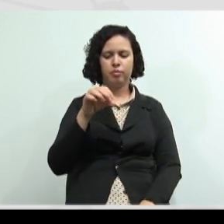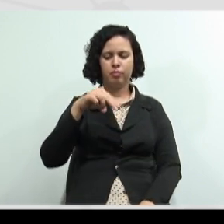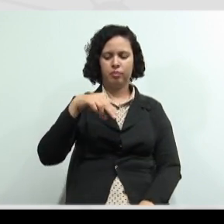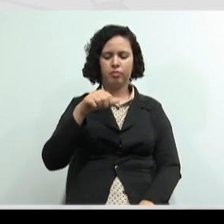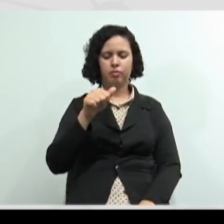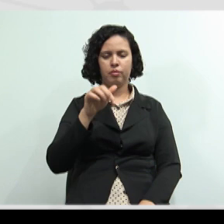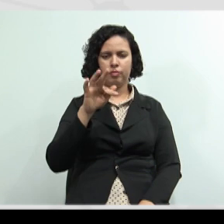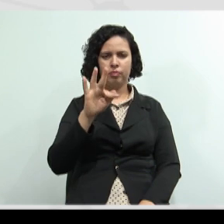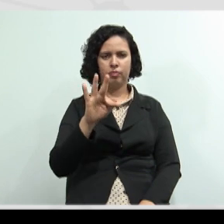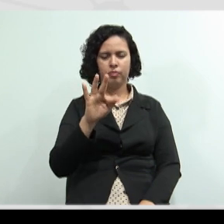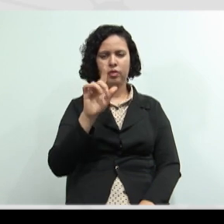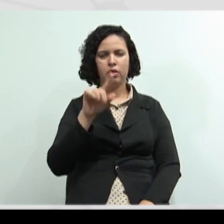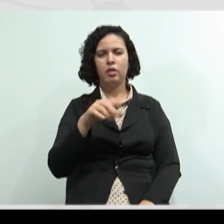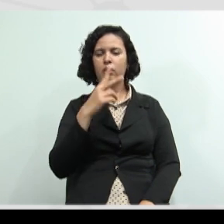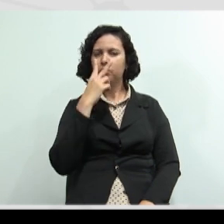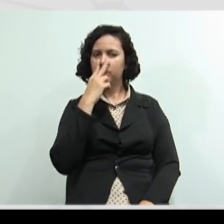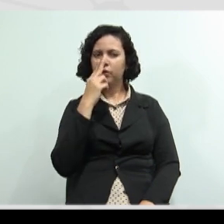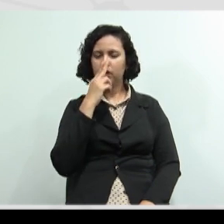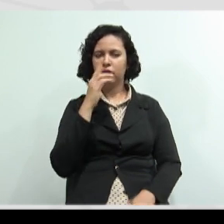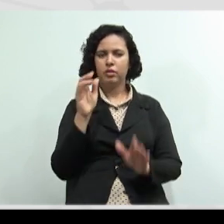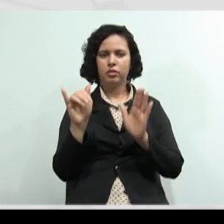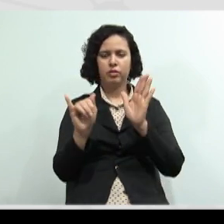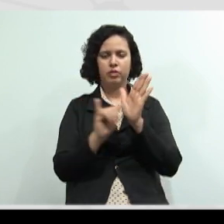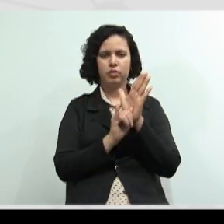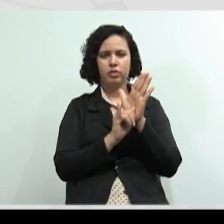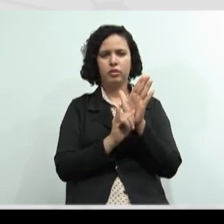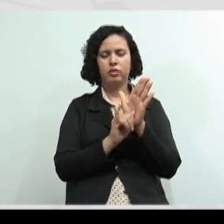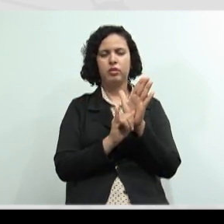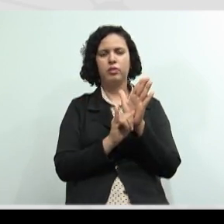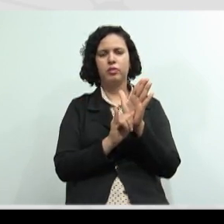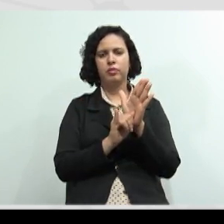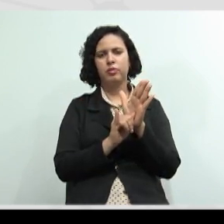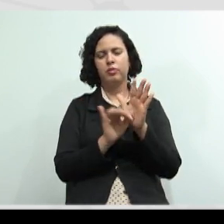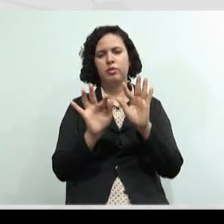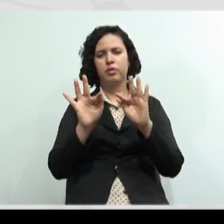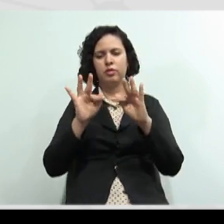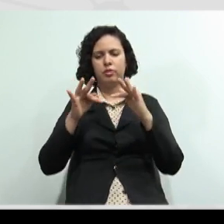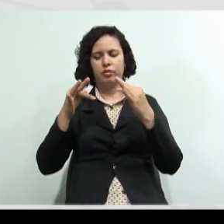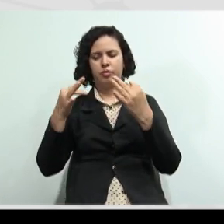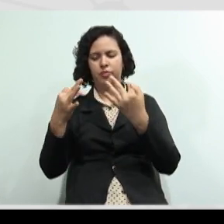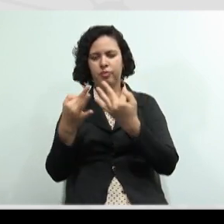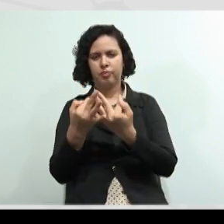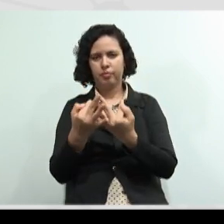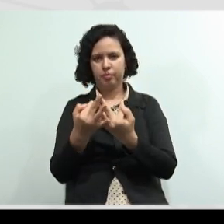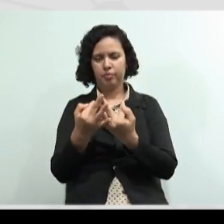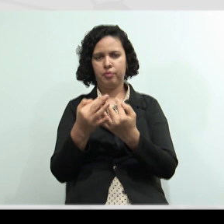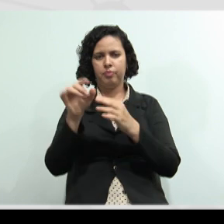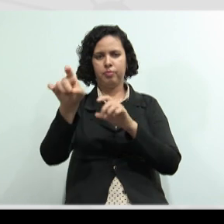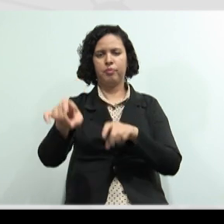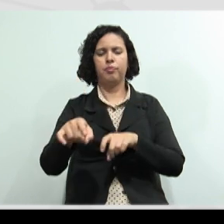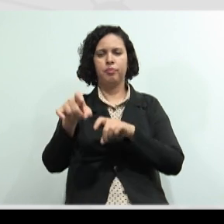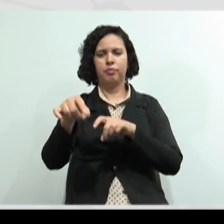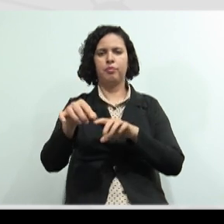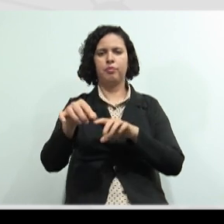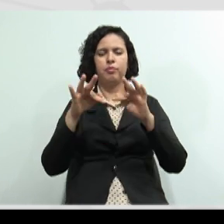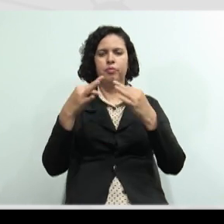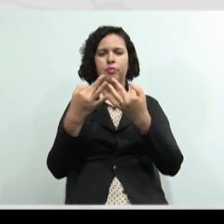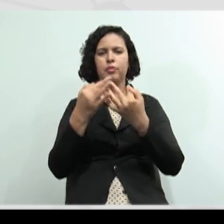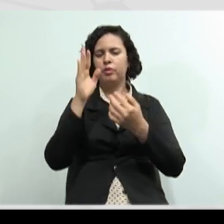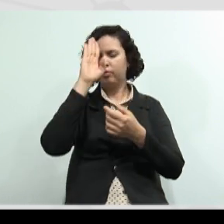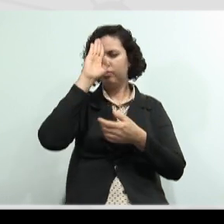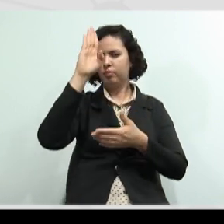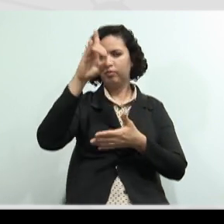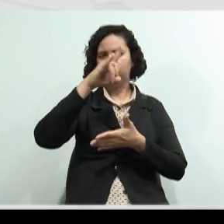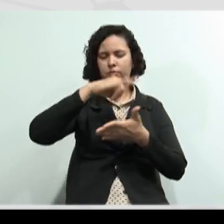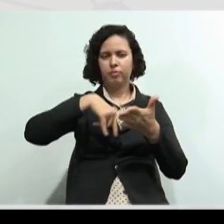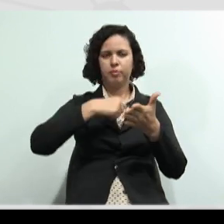de identidade do produtor como agricultor familiar. É o principal documento da